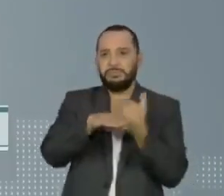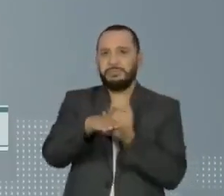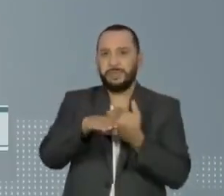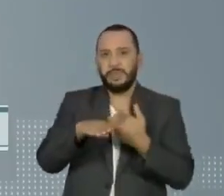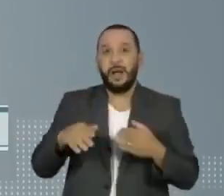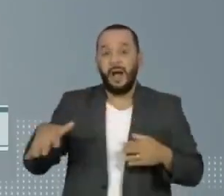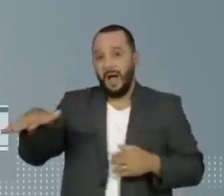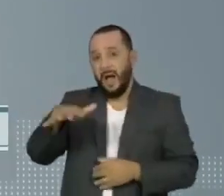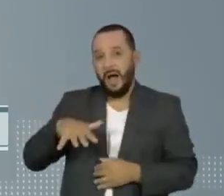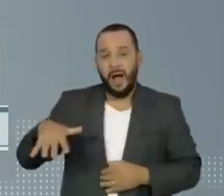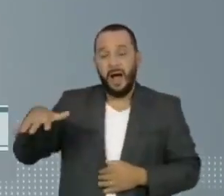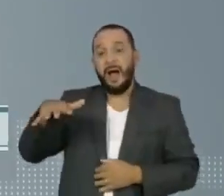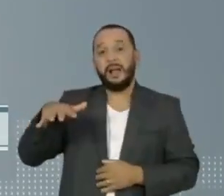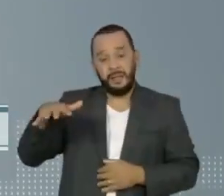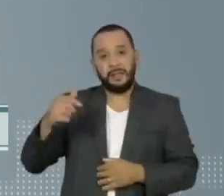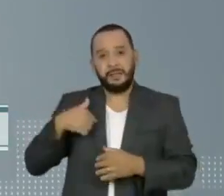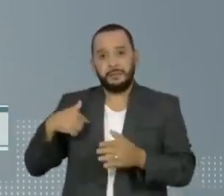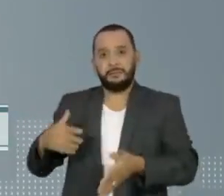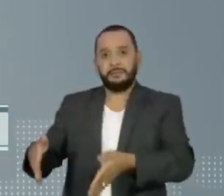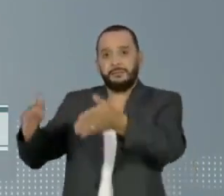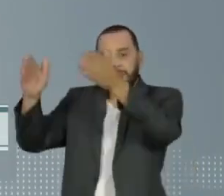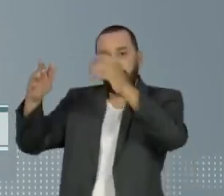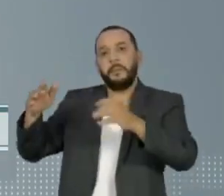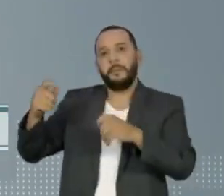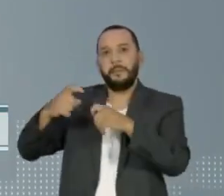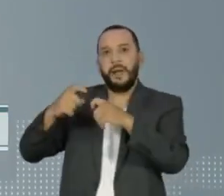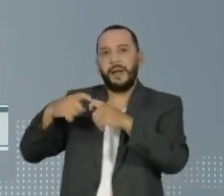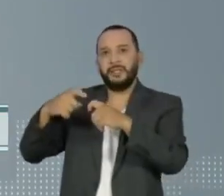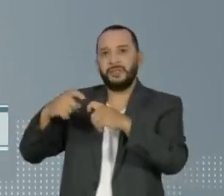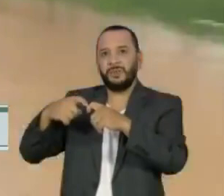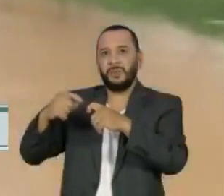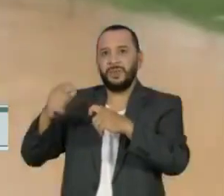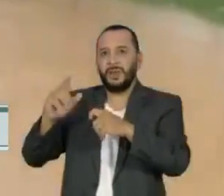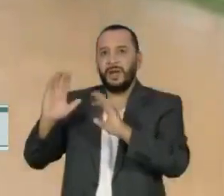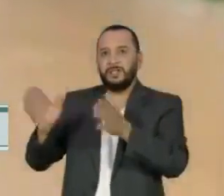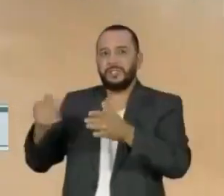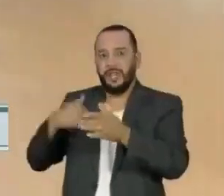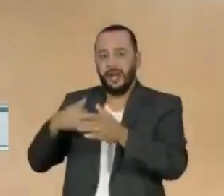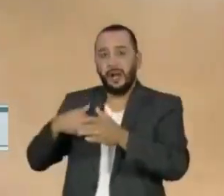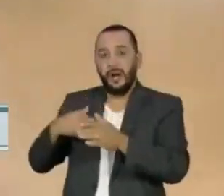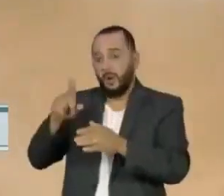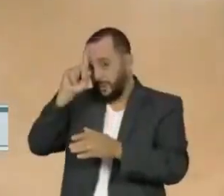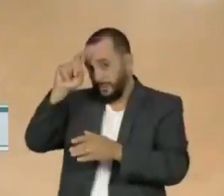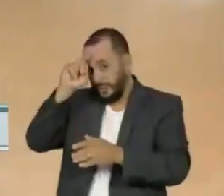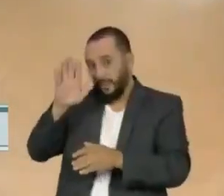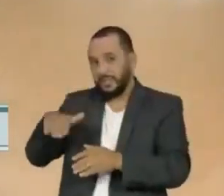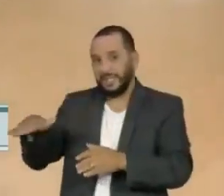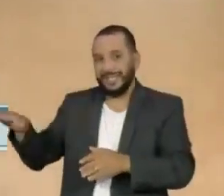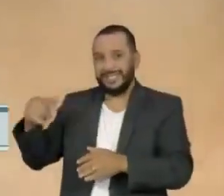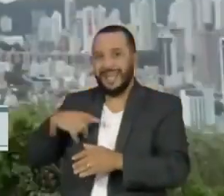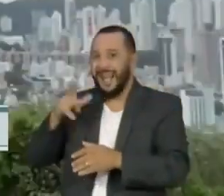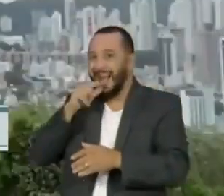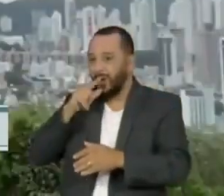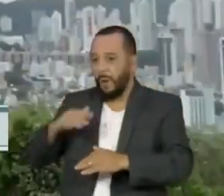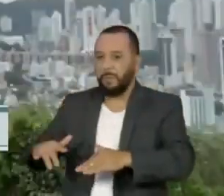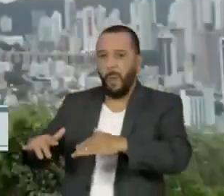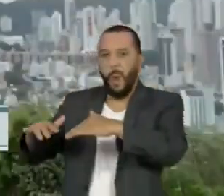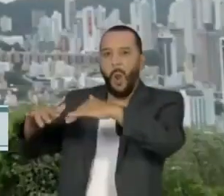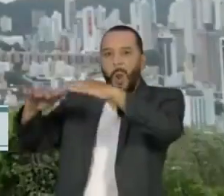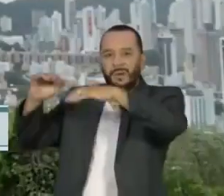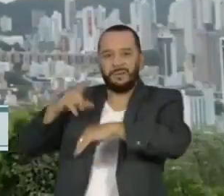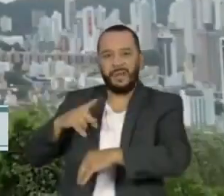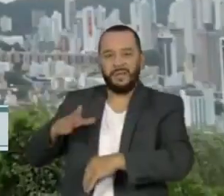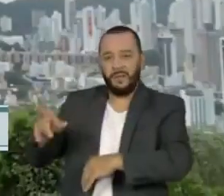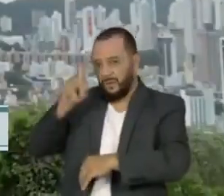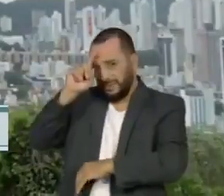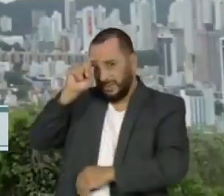alojamento médico do Hospital Infantil Joana de Gusmão também foi atingida. Os profissionais tiveram que ser remanejados. No final